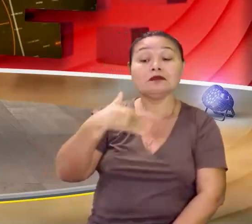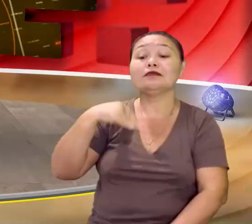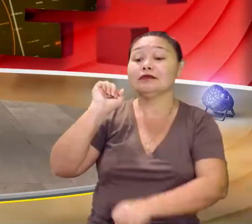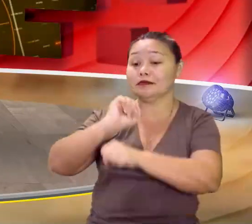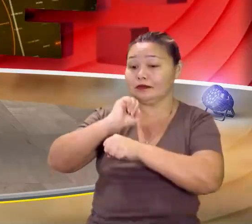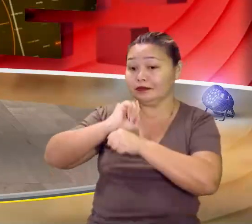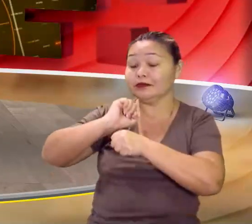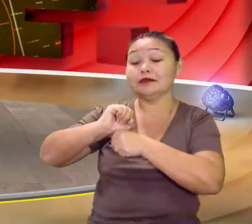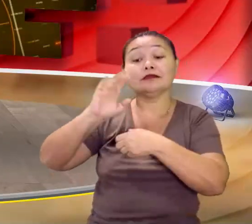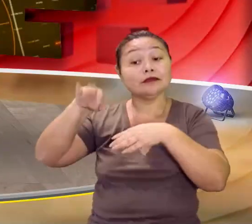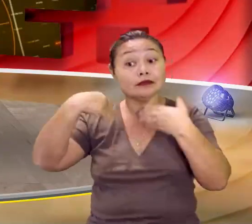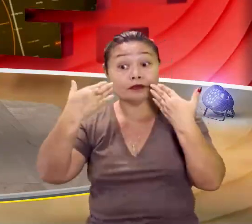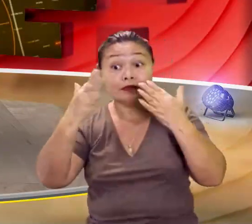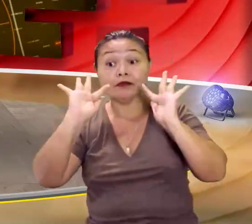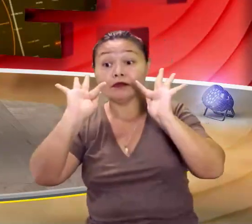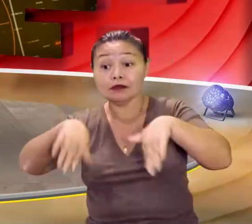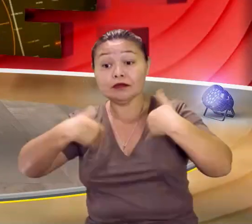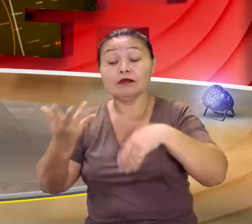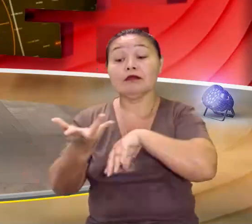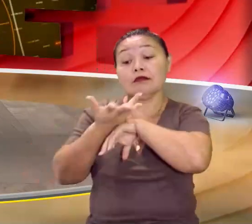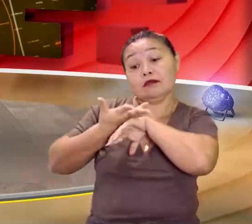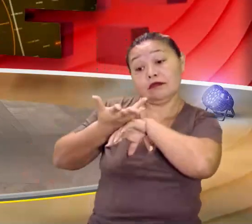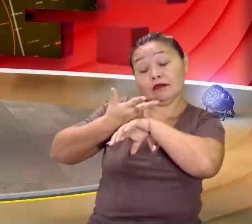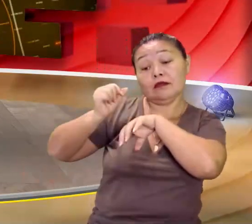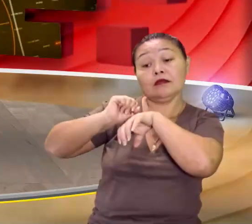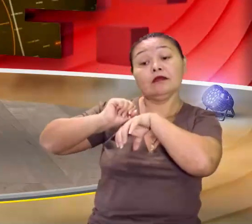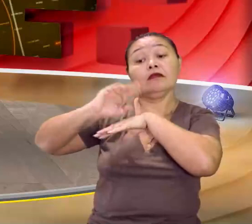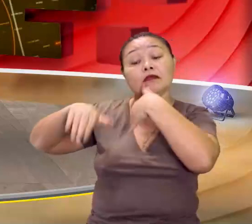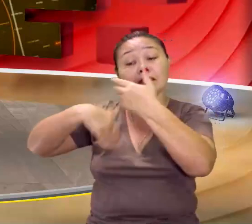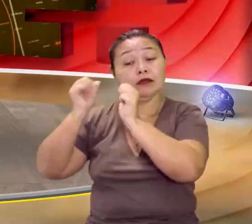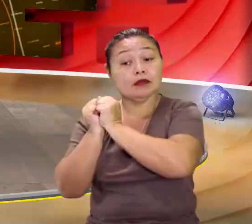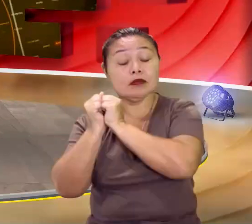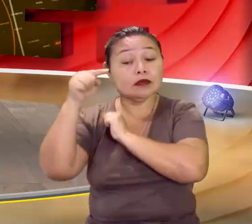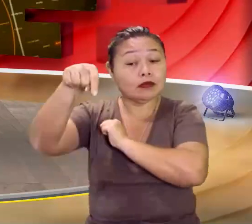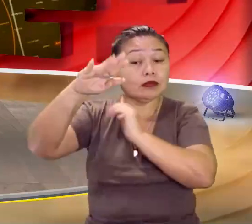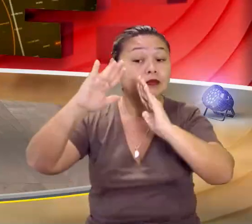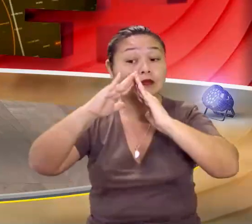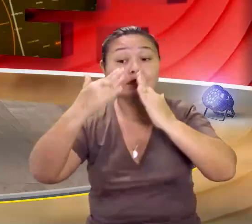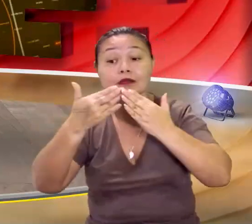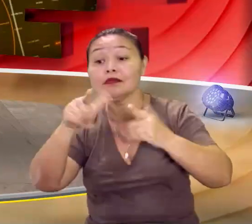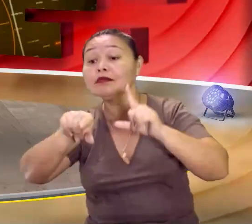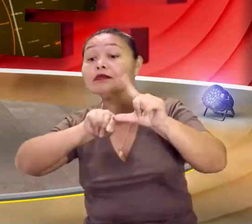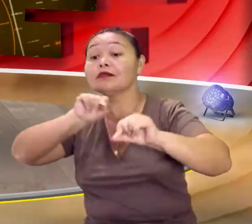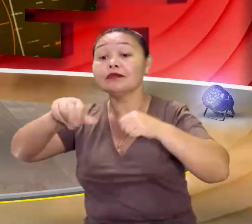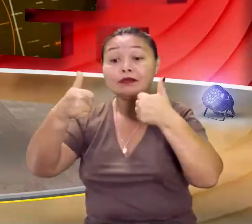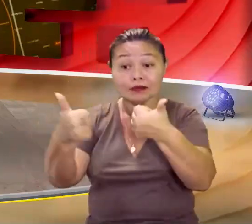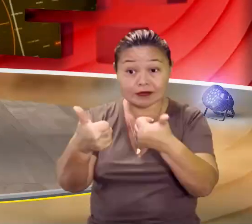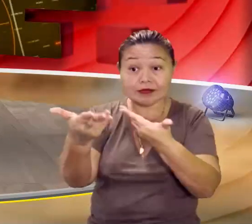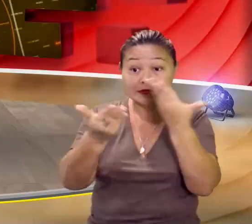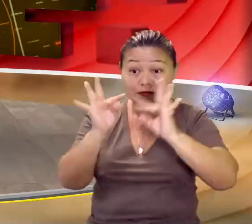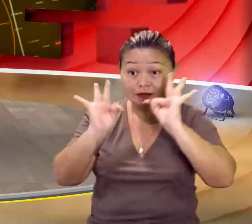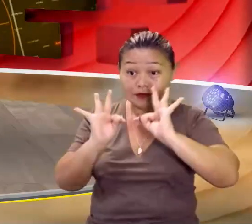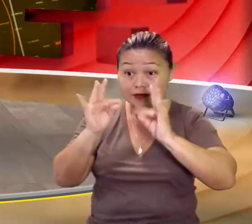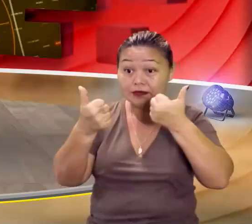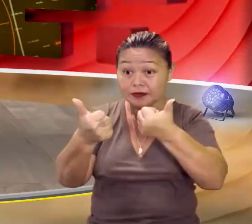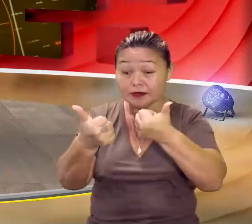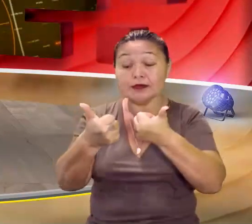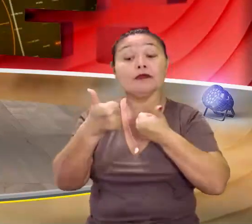aguardem e confiram que até o final da nossa disciplina a gente chega junto aí em uma das escolas da mediação, tá certo?